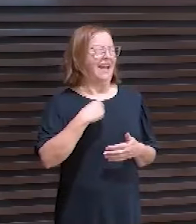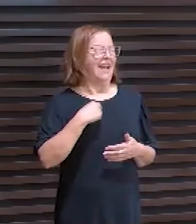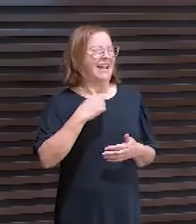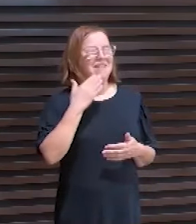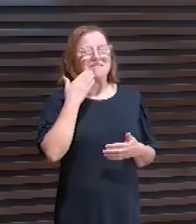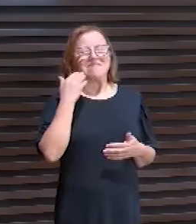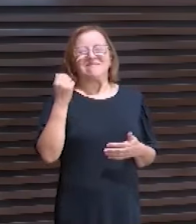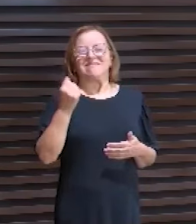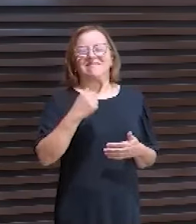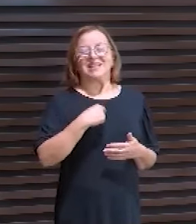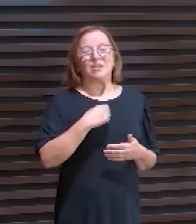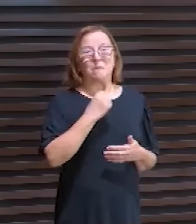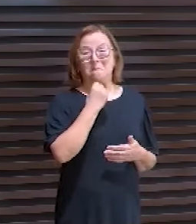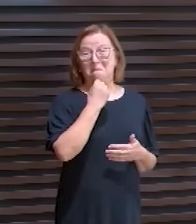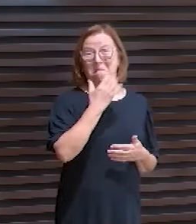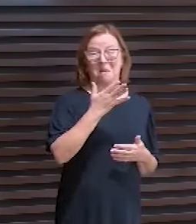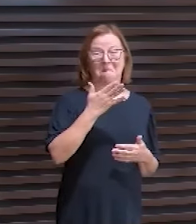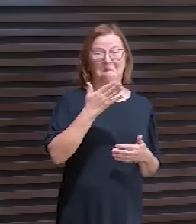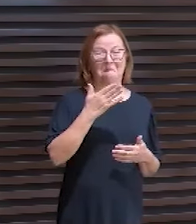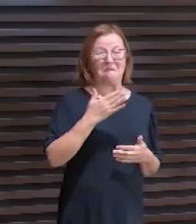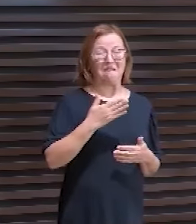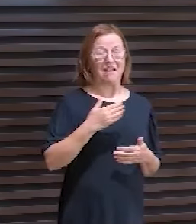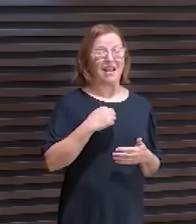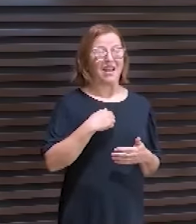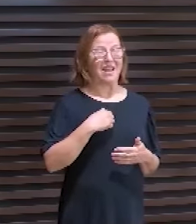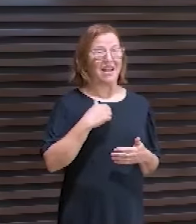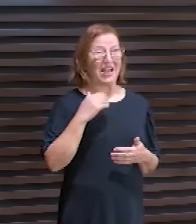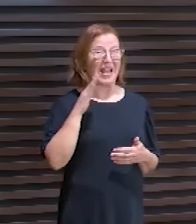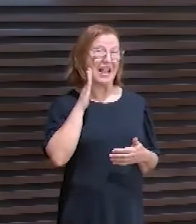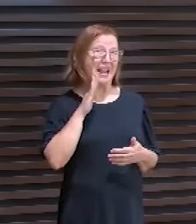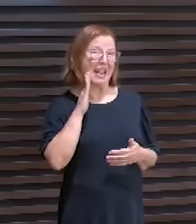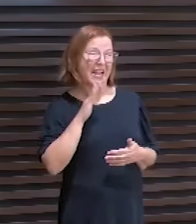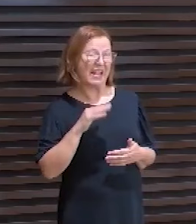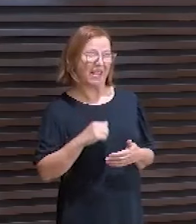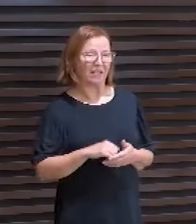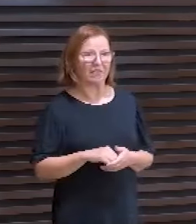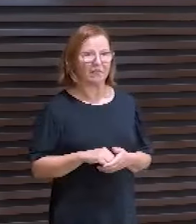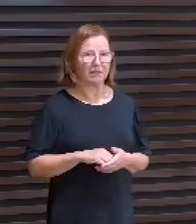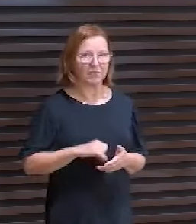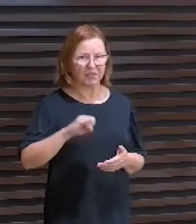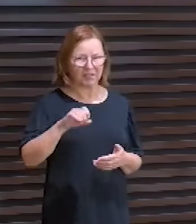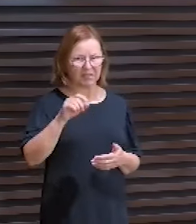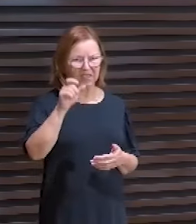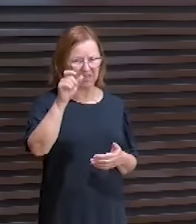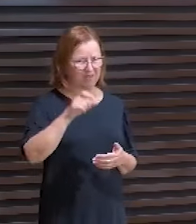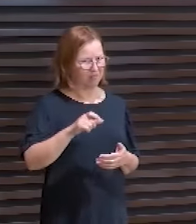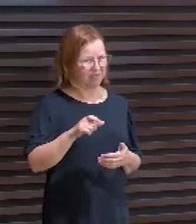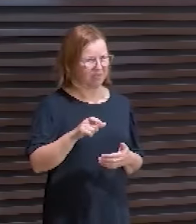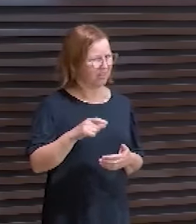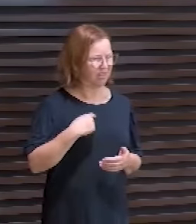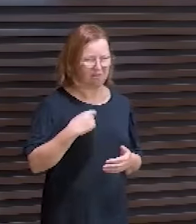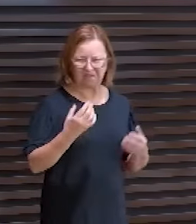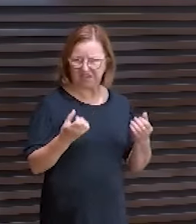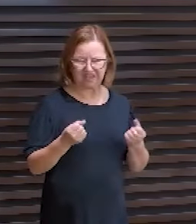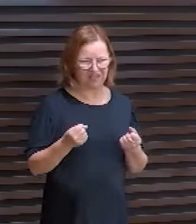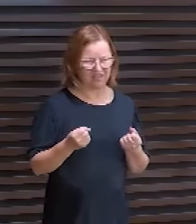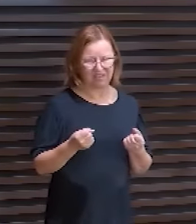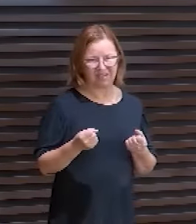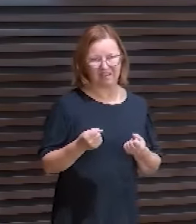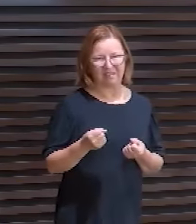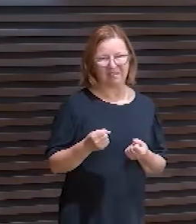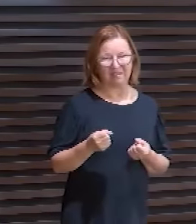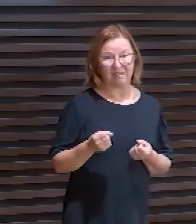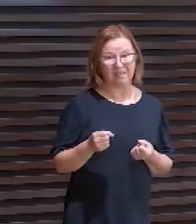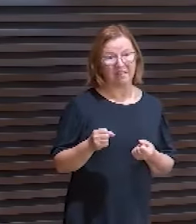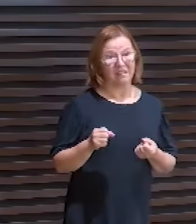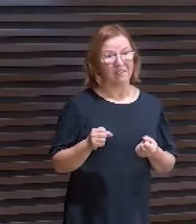cara mais legal do mundo quem não consegue conviver comigo pode não consegue conviver com